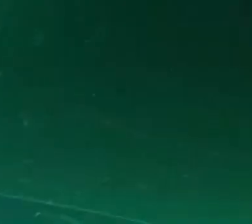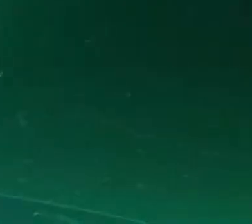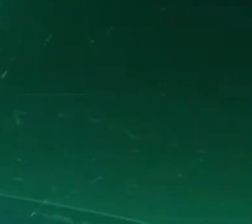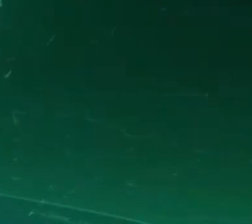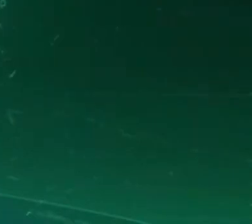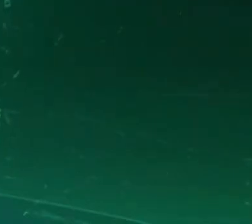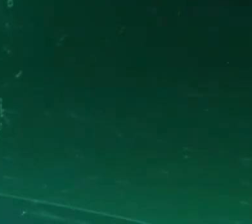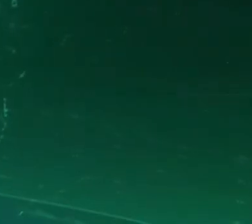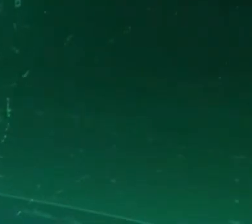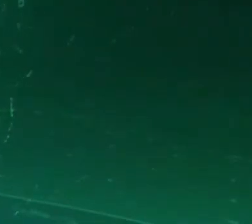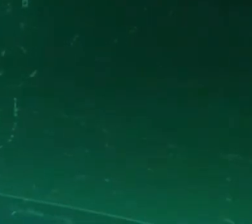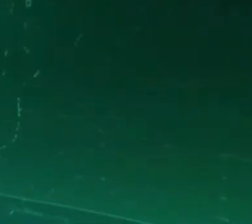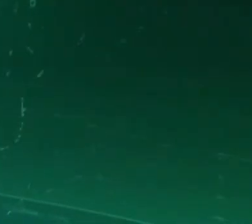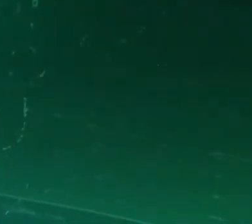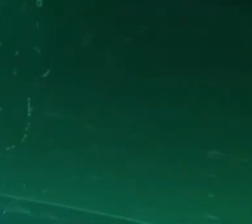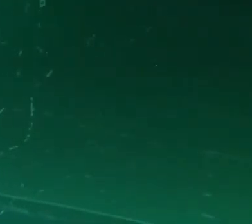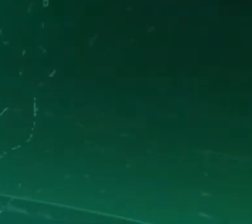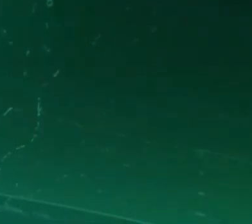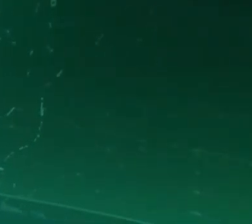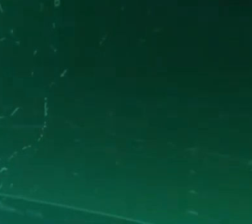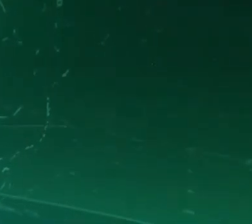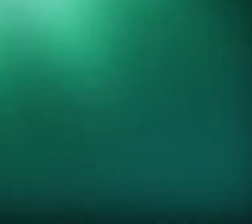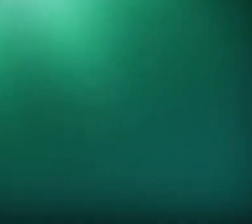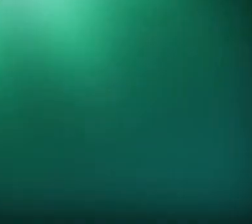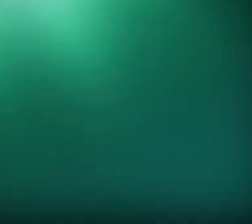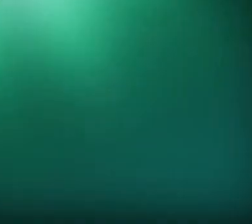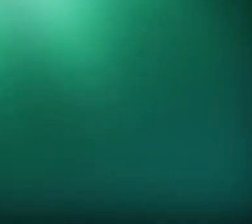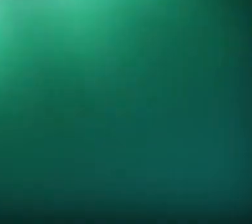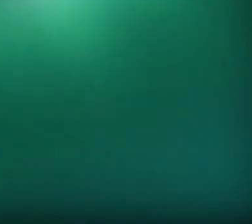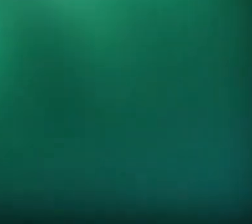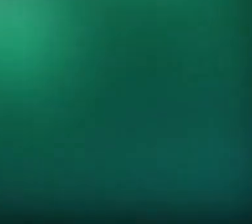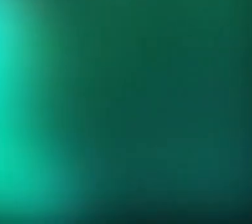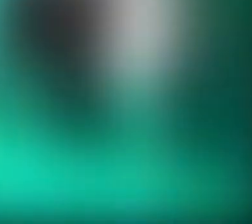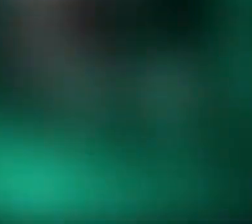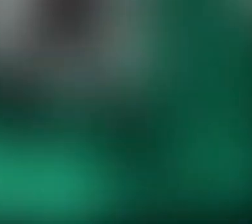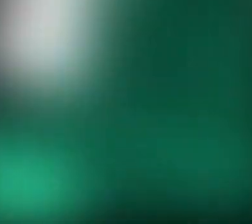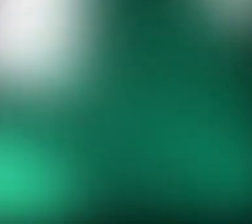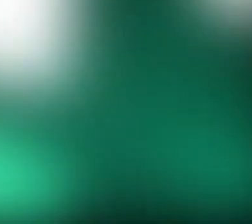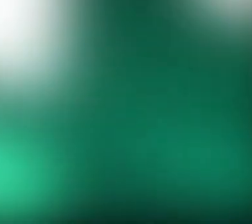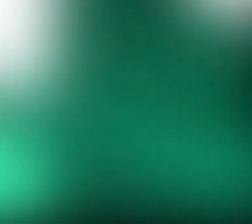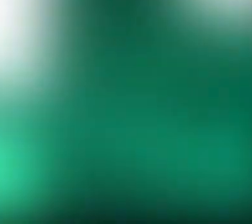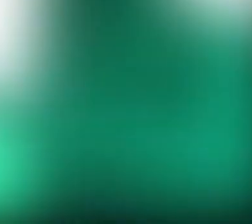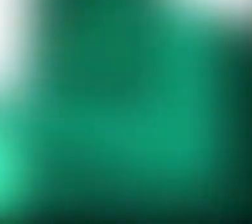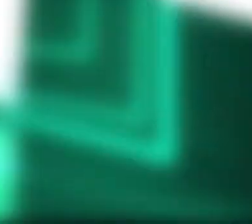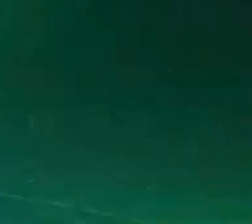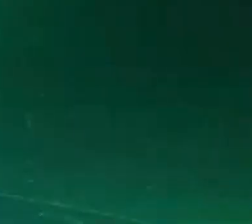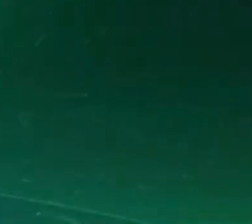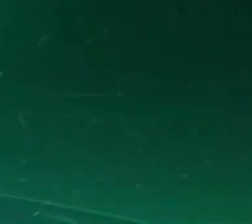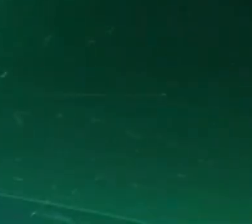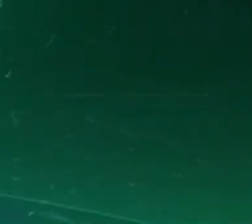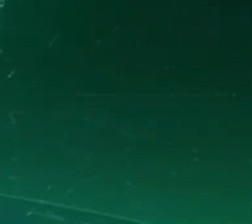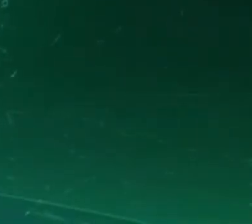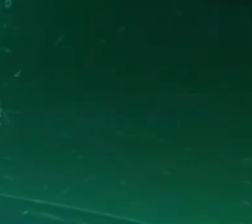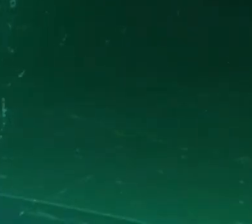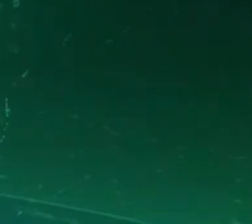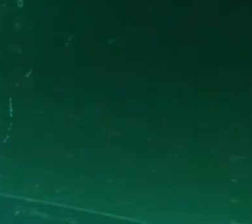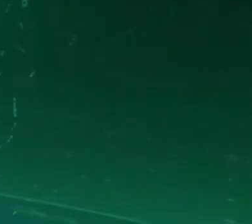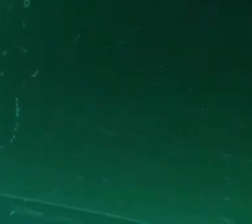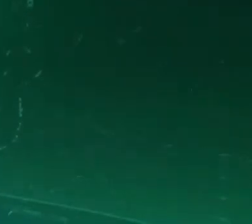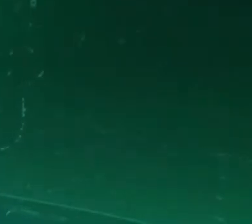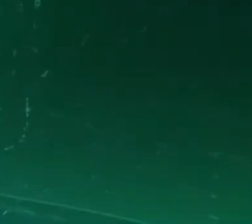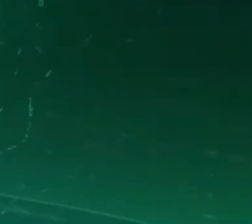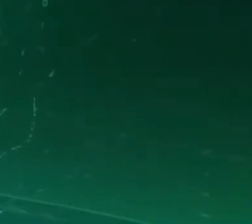social. Mas olhar para todos os equipamentos com seu valor. Sim. Olhar para todos os equipamentos e entender, vamos trabalhar junto. Eu